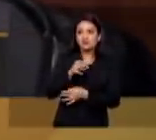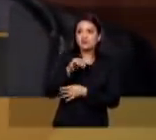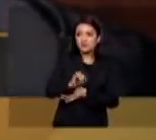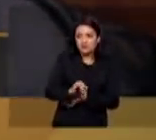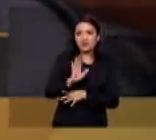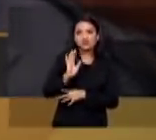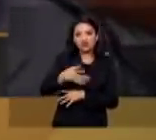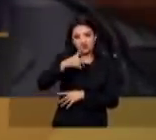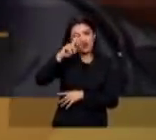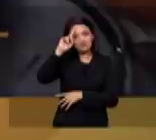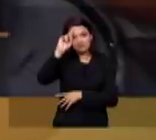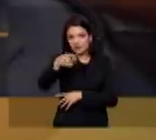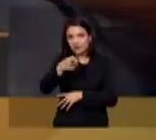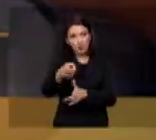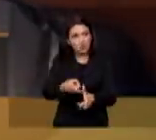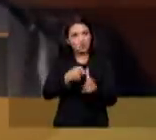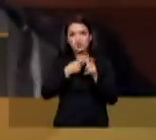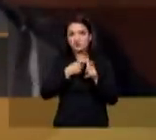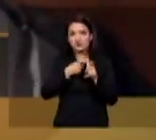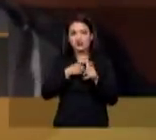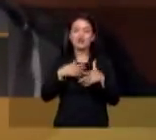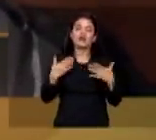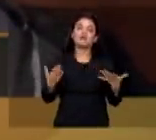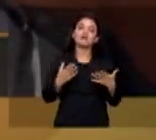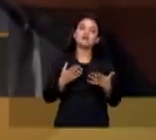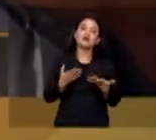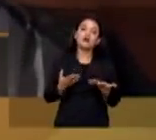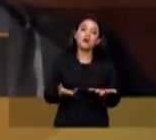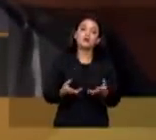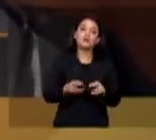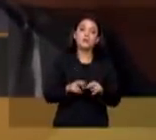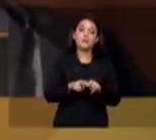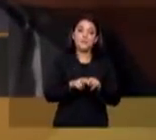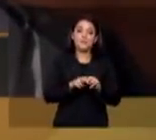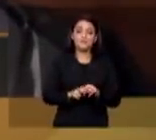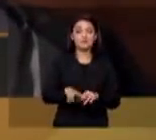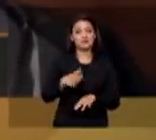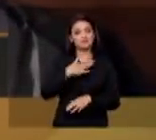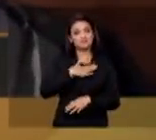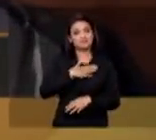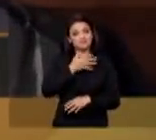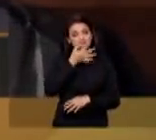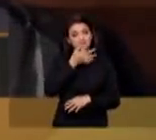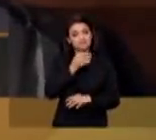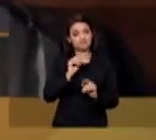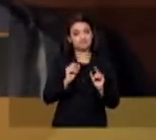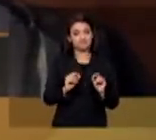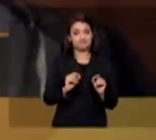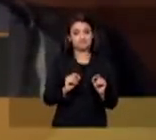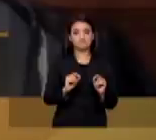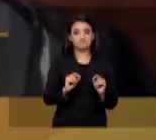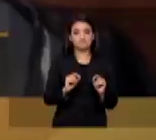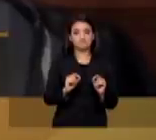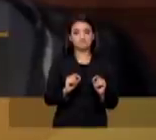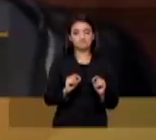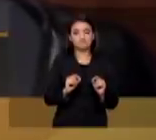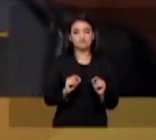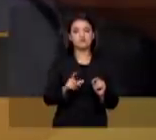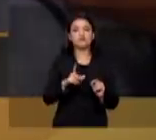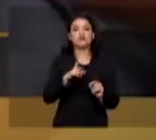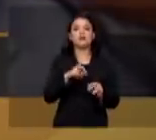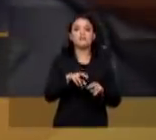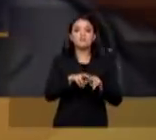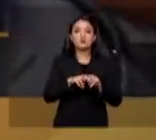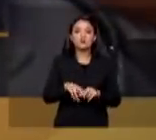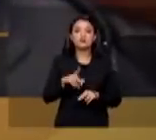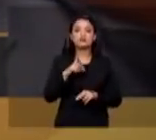suspeição. Nesse sentido, é, em meu modo de ver, a precedência da arguição